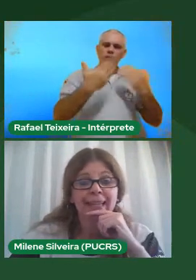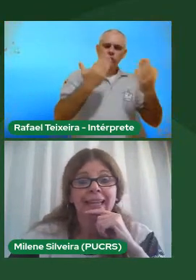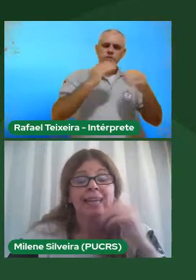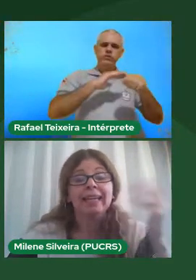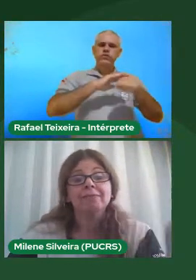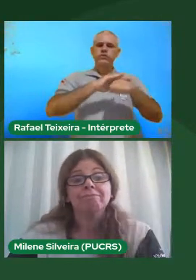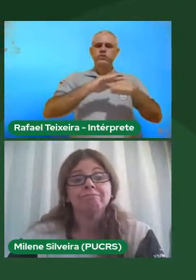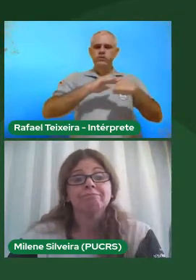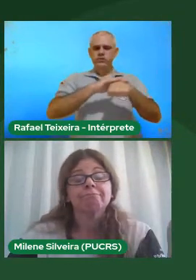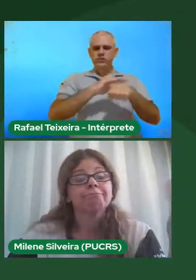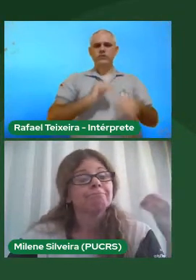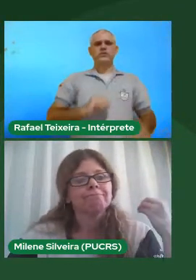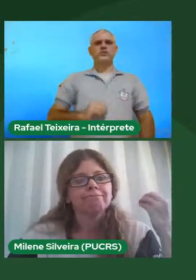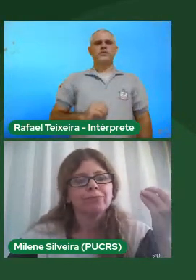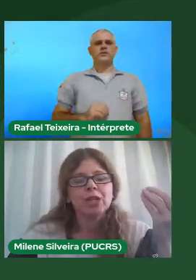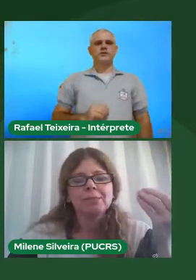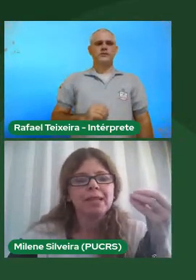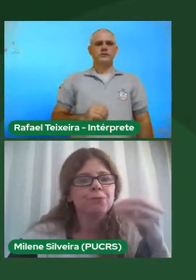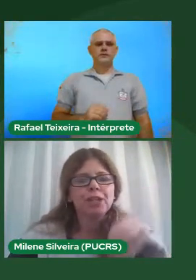E